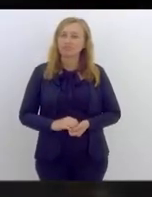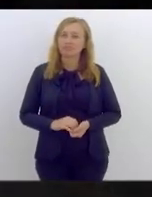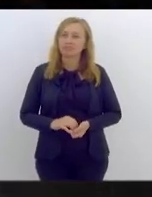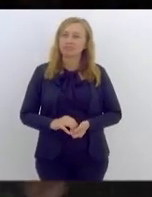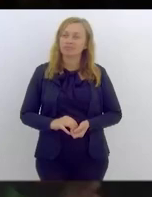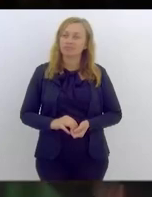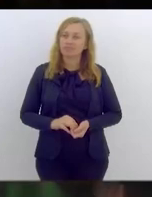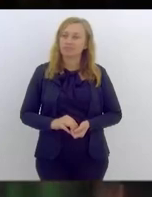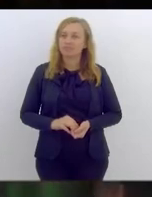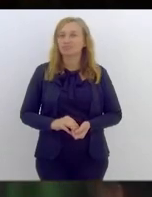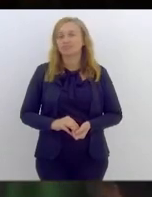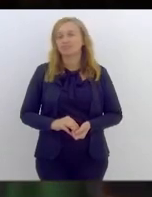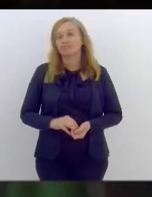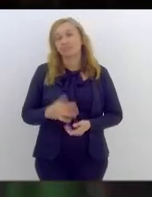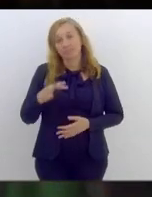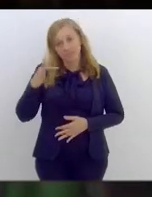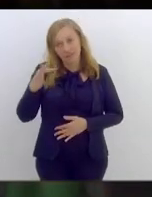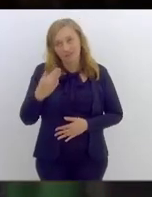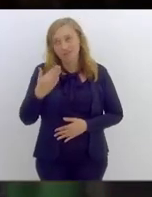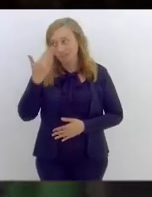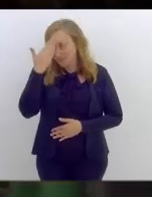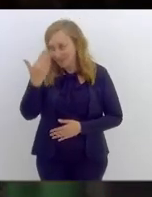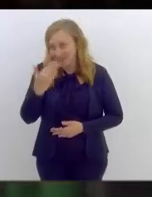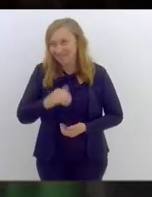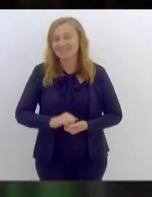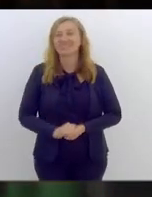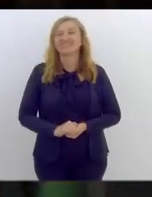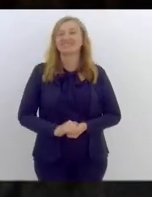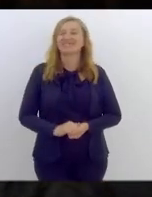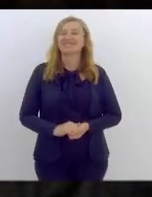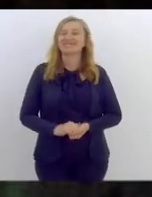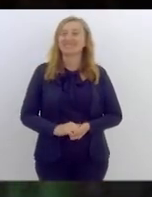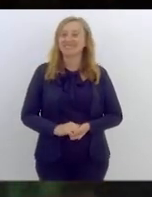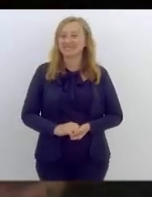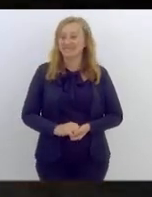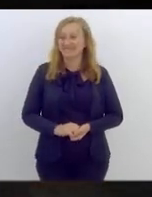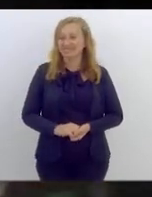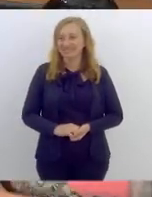Oh, por favor, breve. Obrigado.